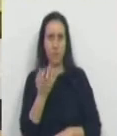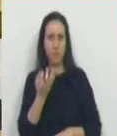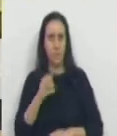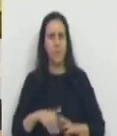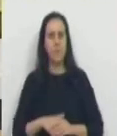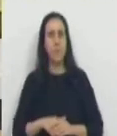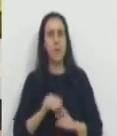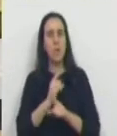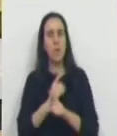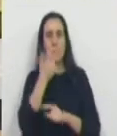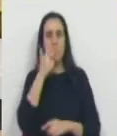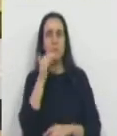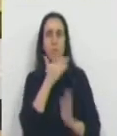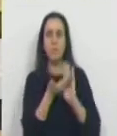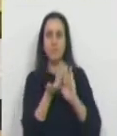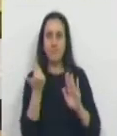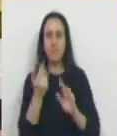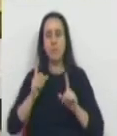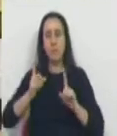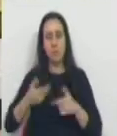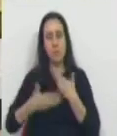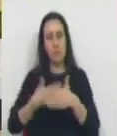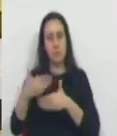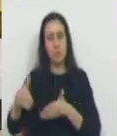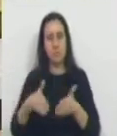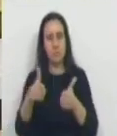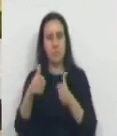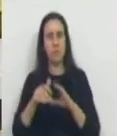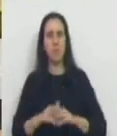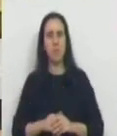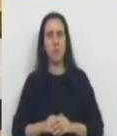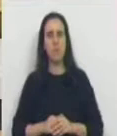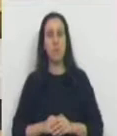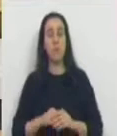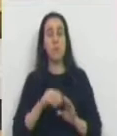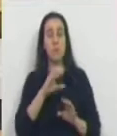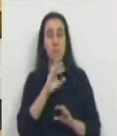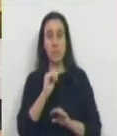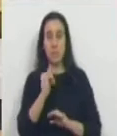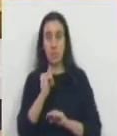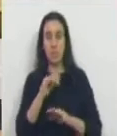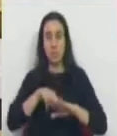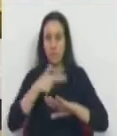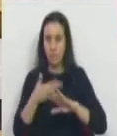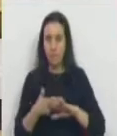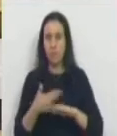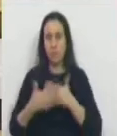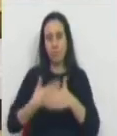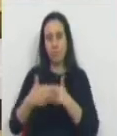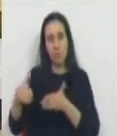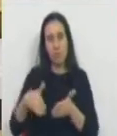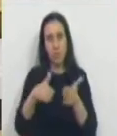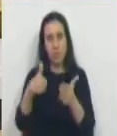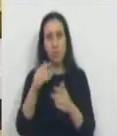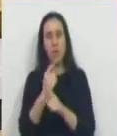o descongelamento de pensões começamos a fazer esse caminho. Com o reforço do CSI começamos a fazer esse caminho. Com